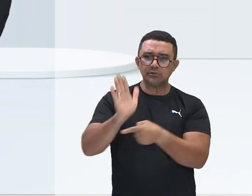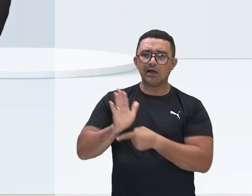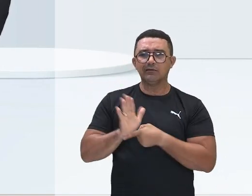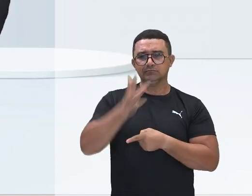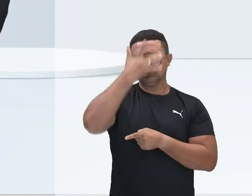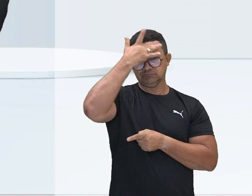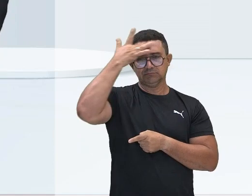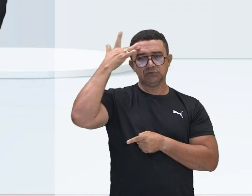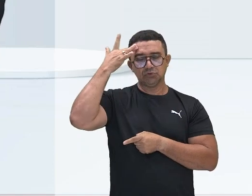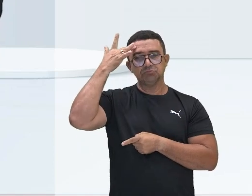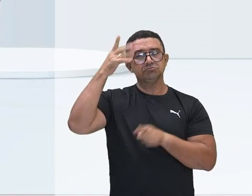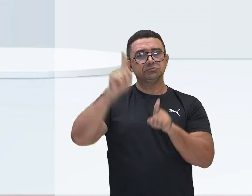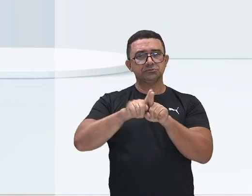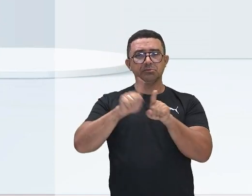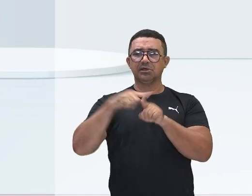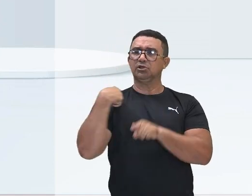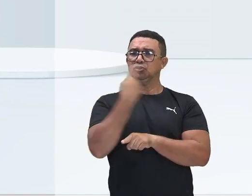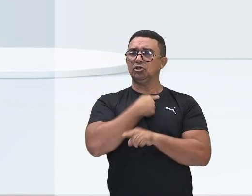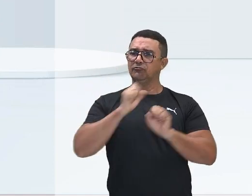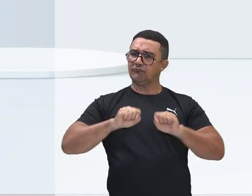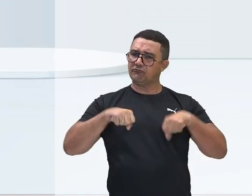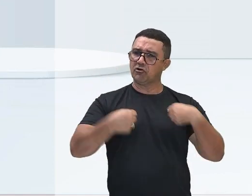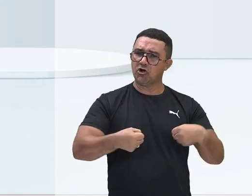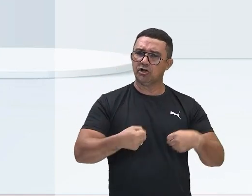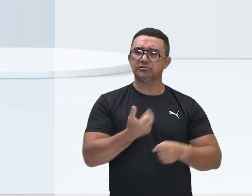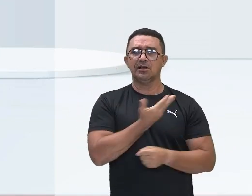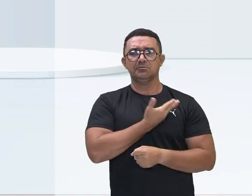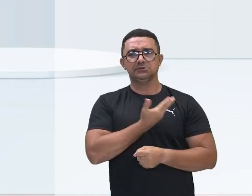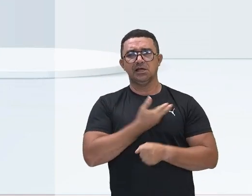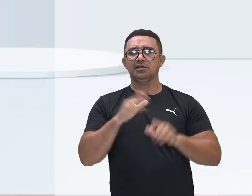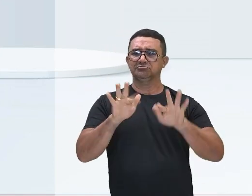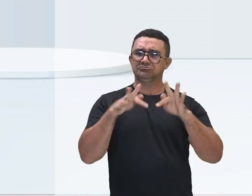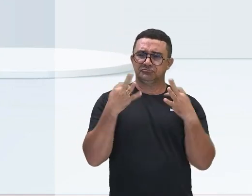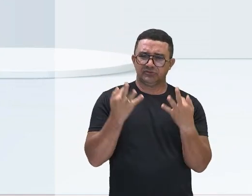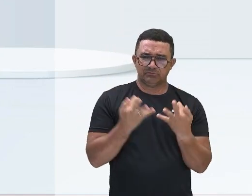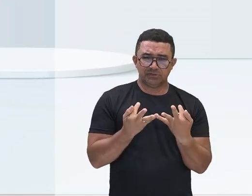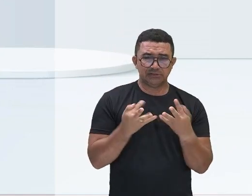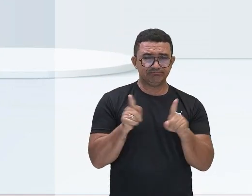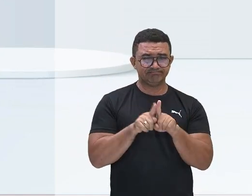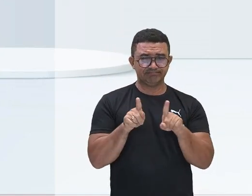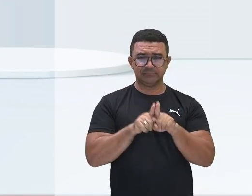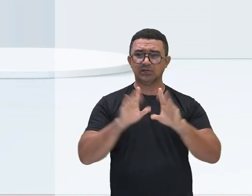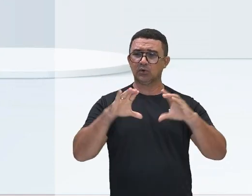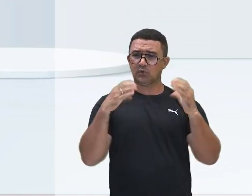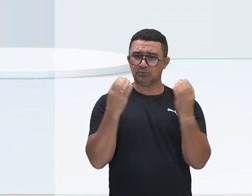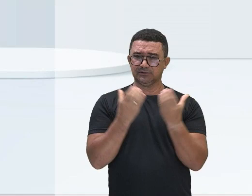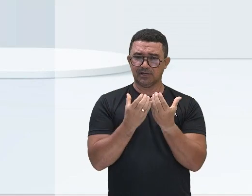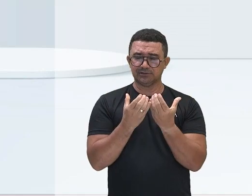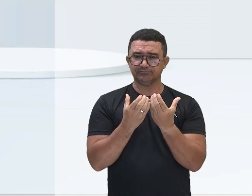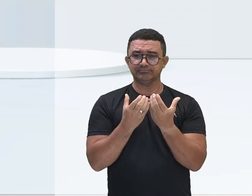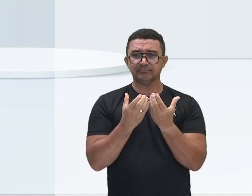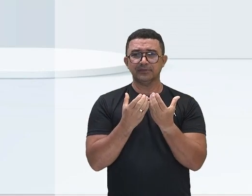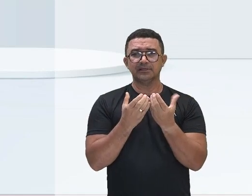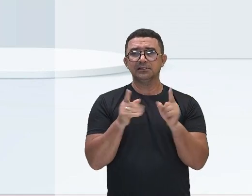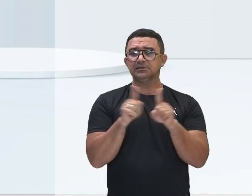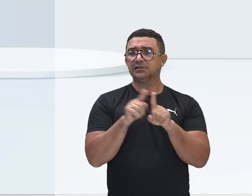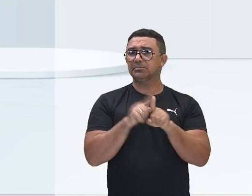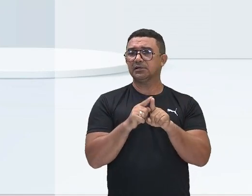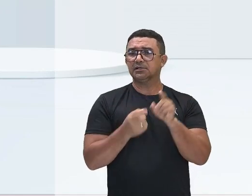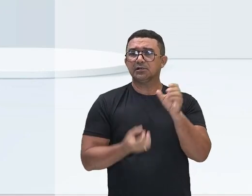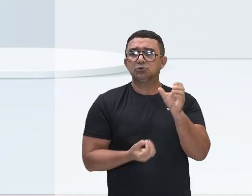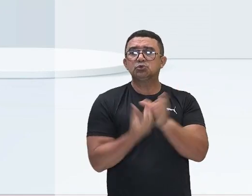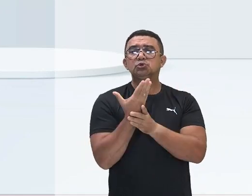a fortalecer nossos laços de amizade, família e comunidade. E a construir também um ambiente